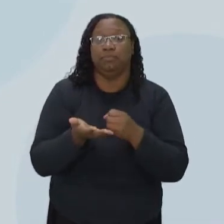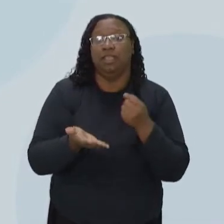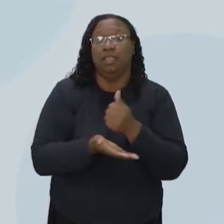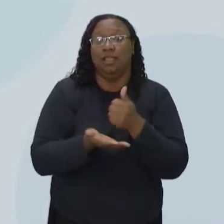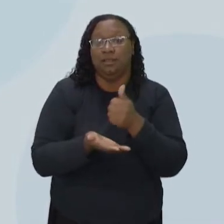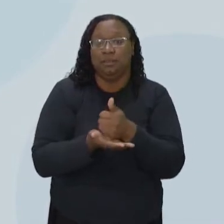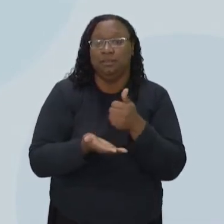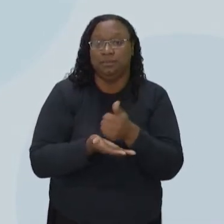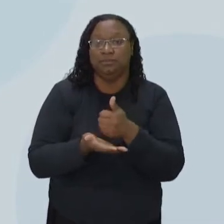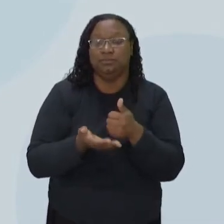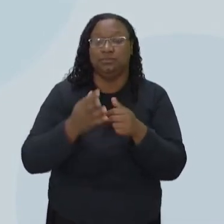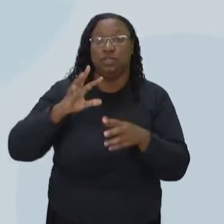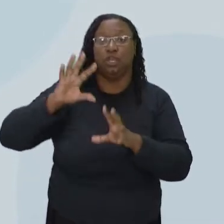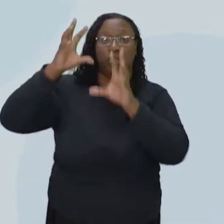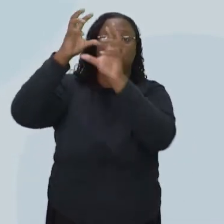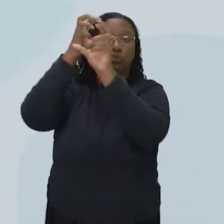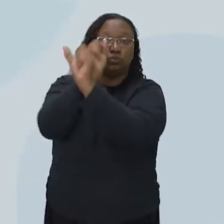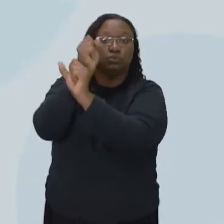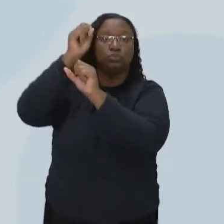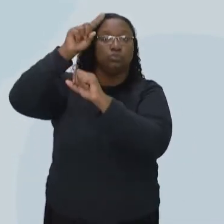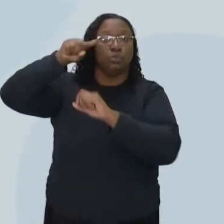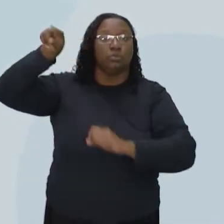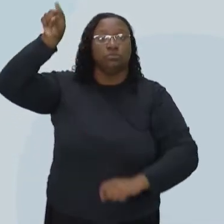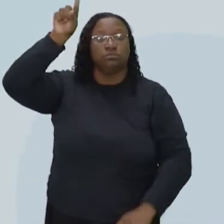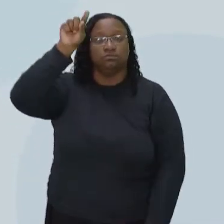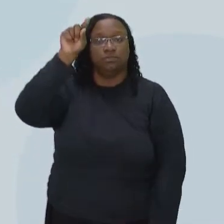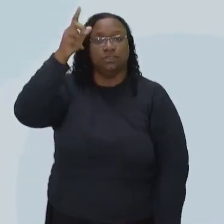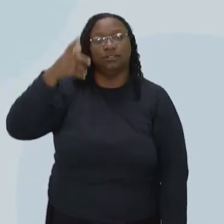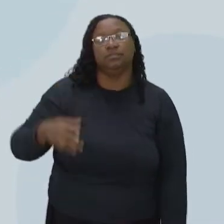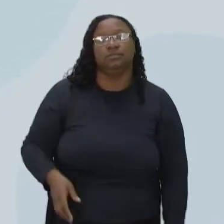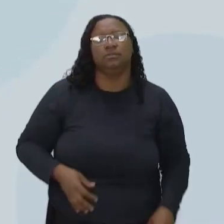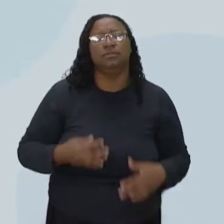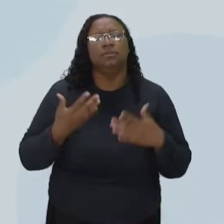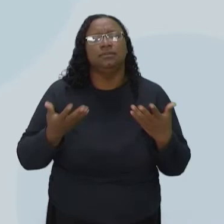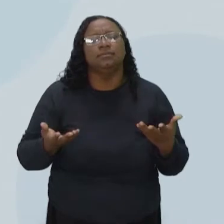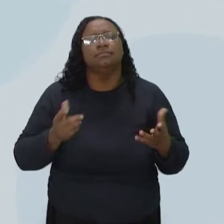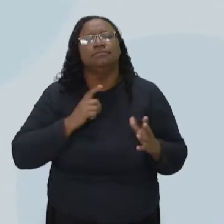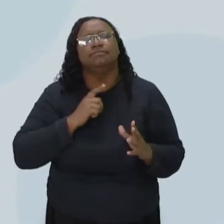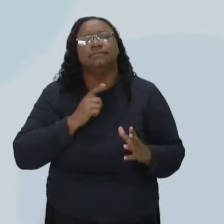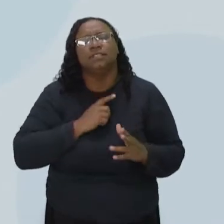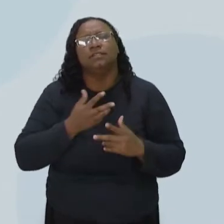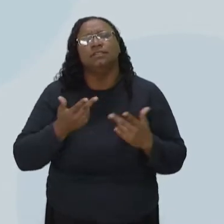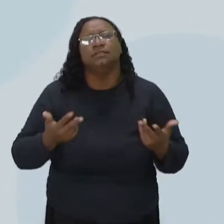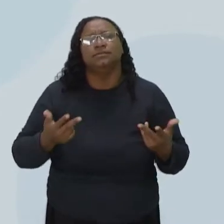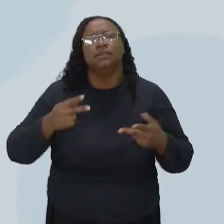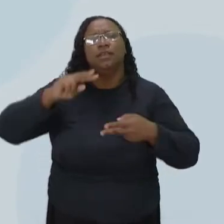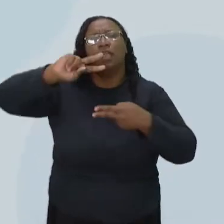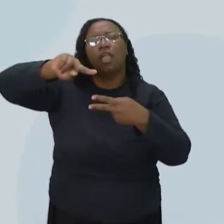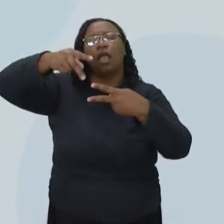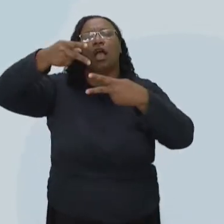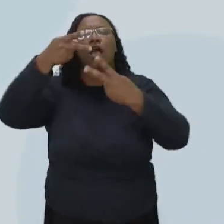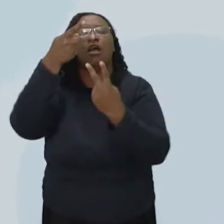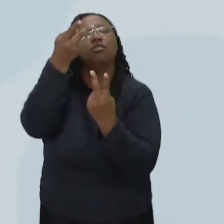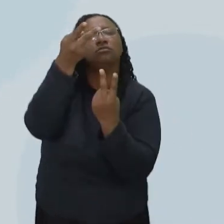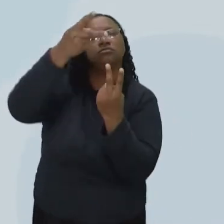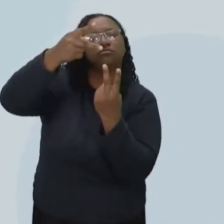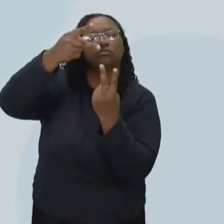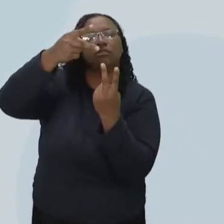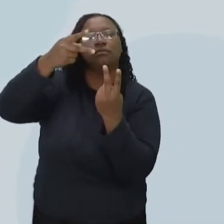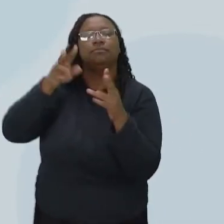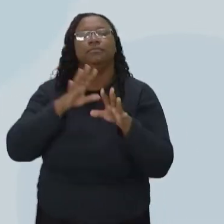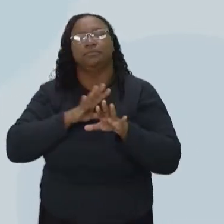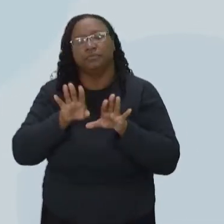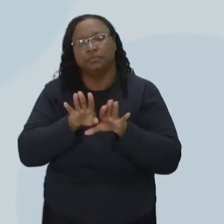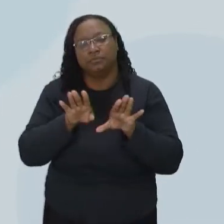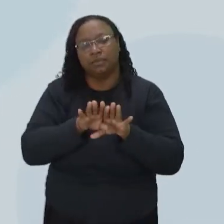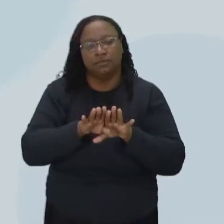Bom, no que a gente tem aí de definição de elevar ao quadrado, eu também posso fazer assim, ó, 10 a menos 2